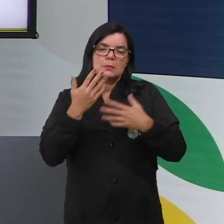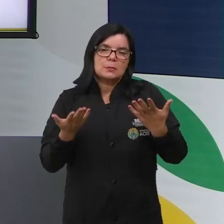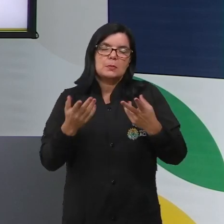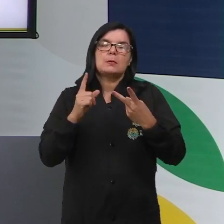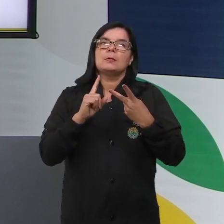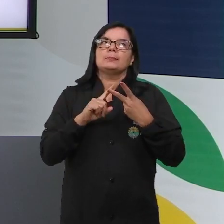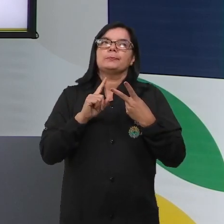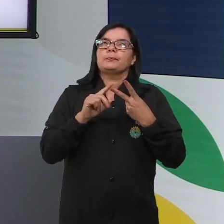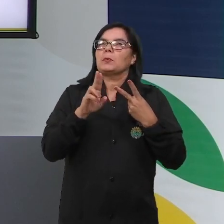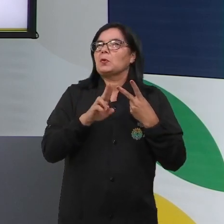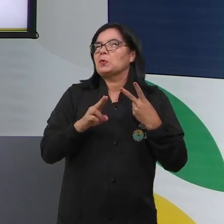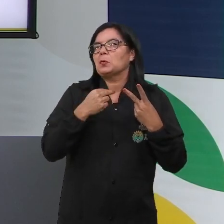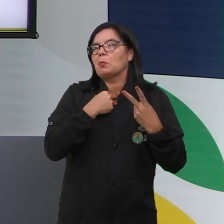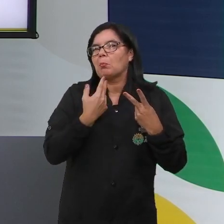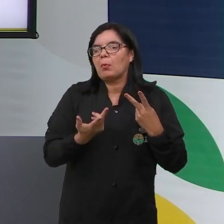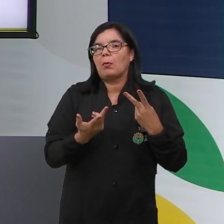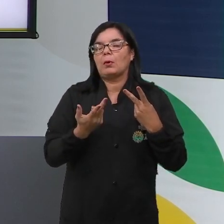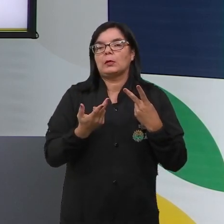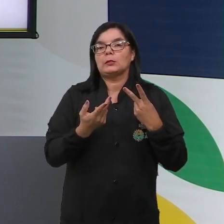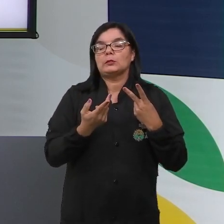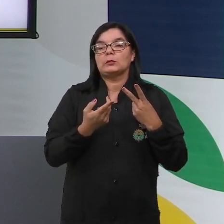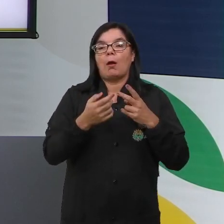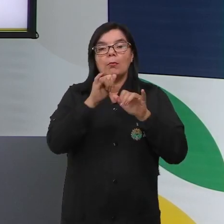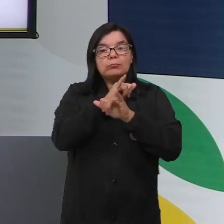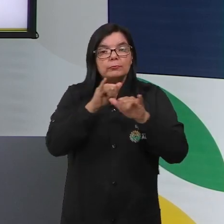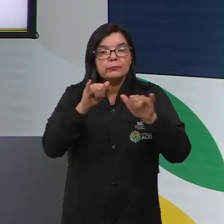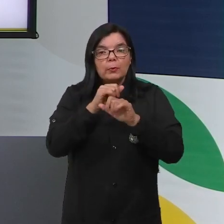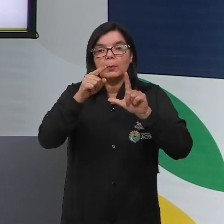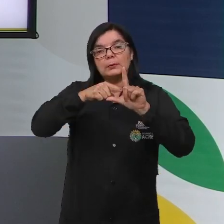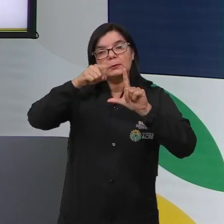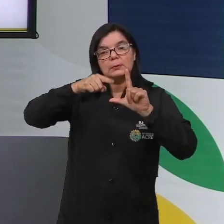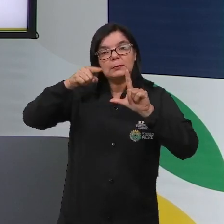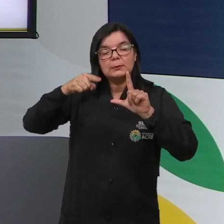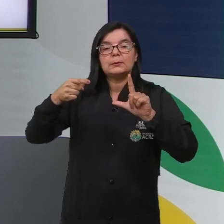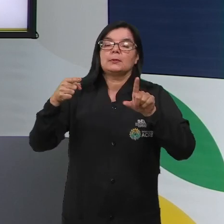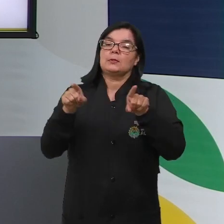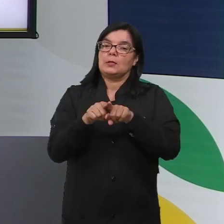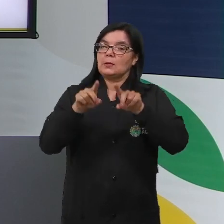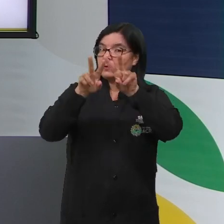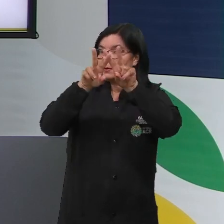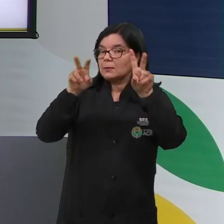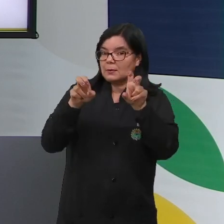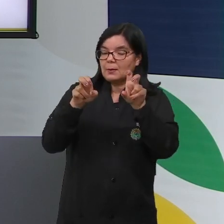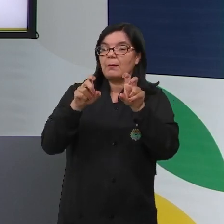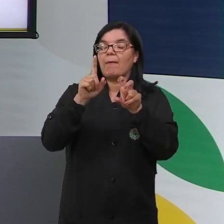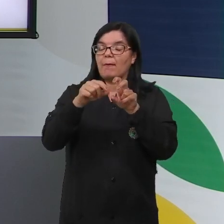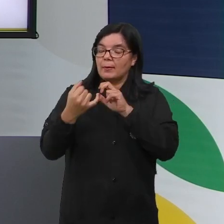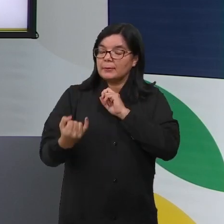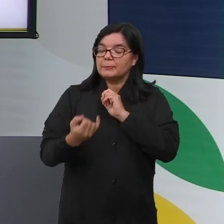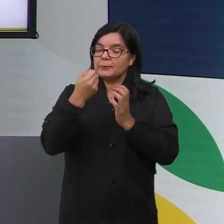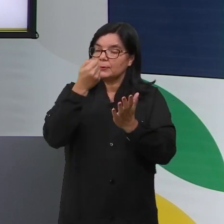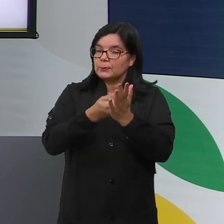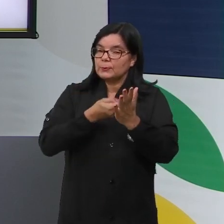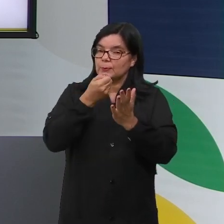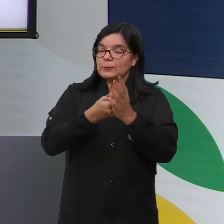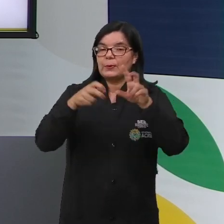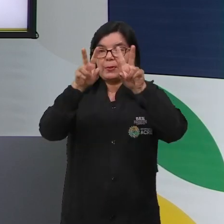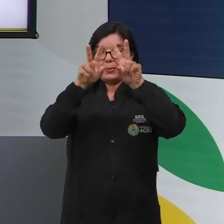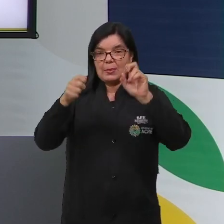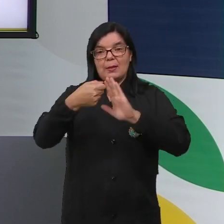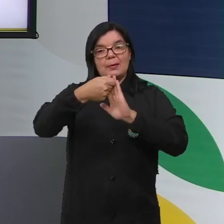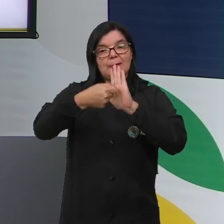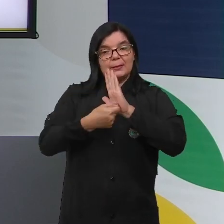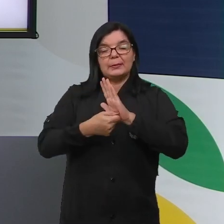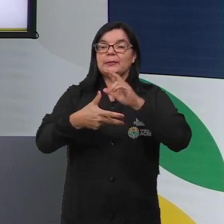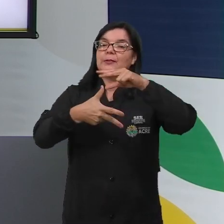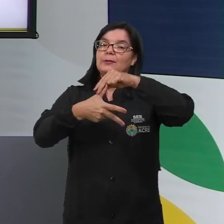não possa utilizar dados estatísticos. E a progressão temática, que é muito cobrada, por exemplo, na redação